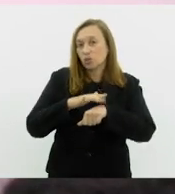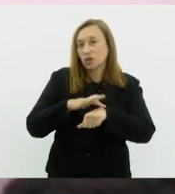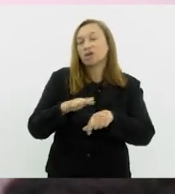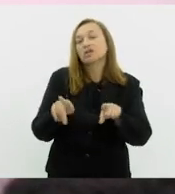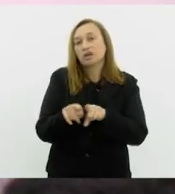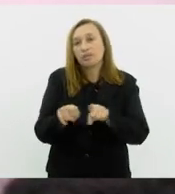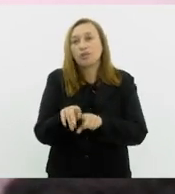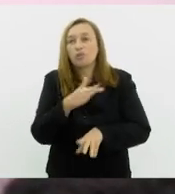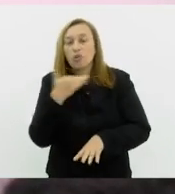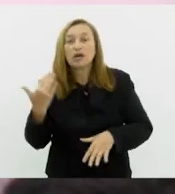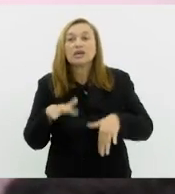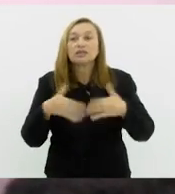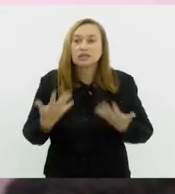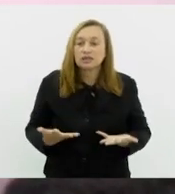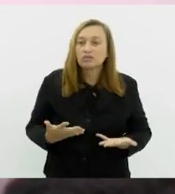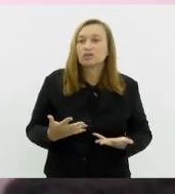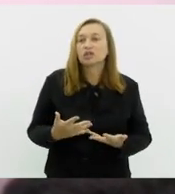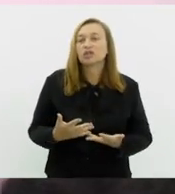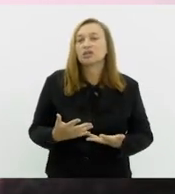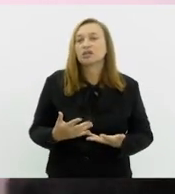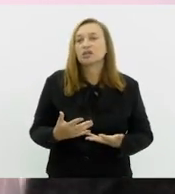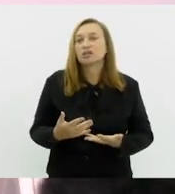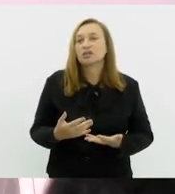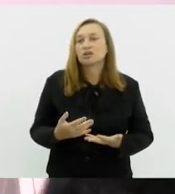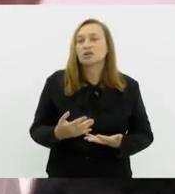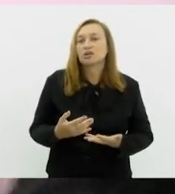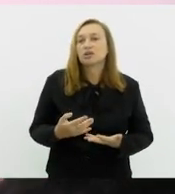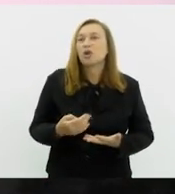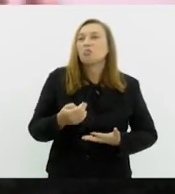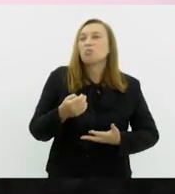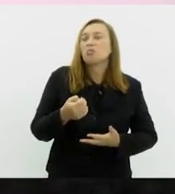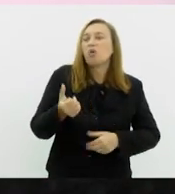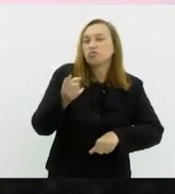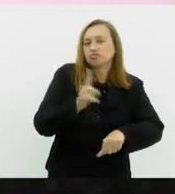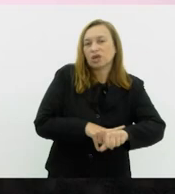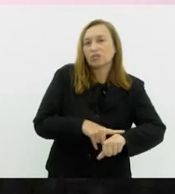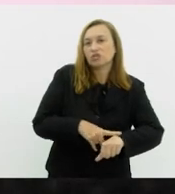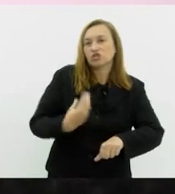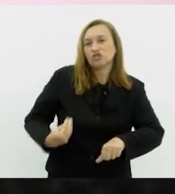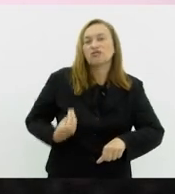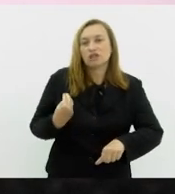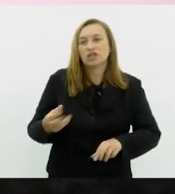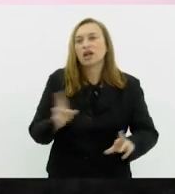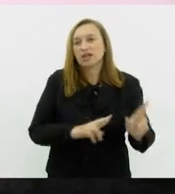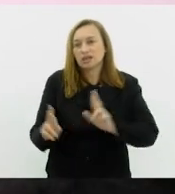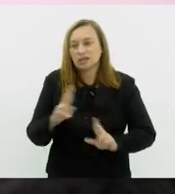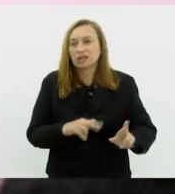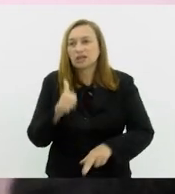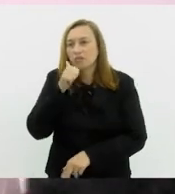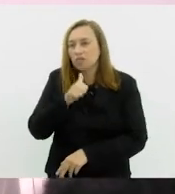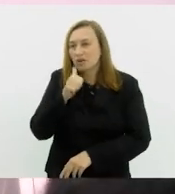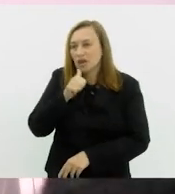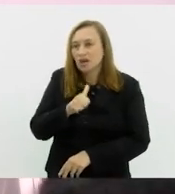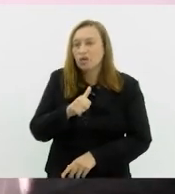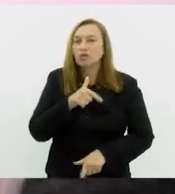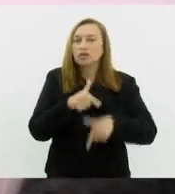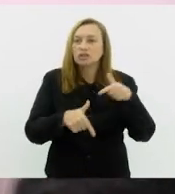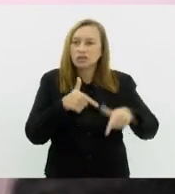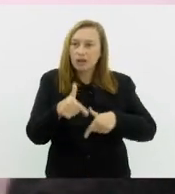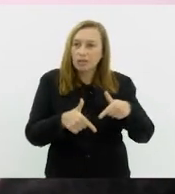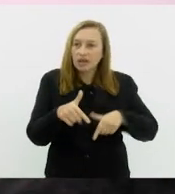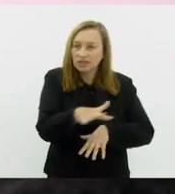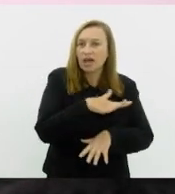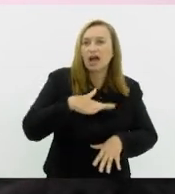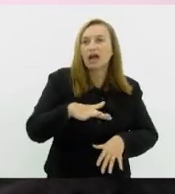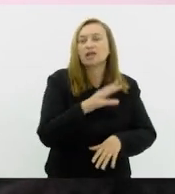também. Então, existe uma baixa expectativa de vida relacionada àquela pessoa quando ela é uma mulher trabalhadora do cuidado, porque ela